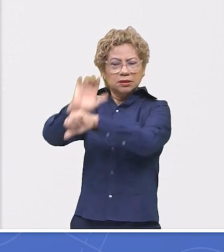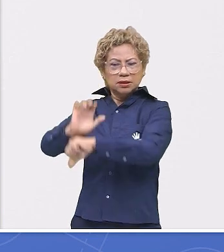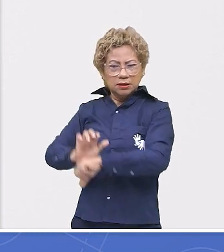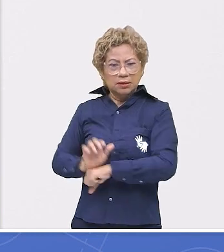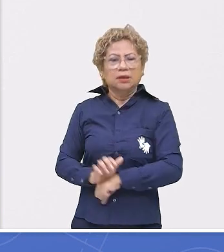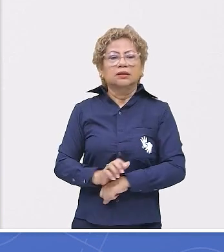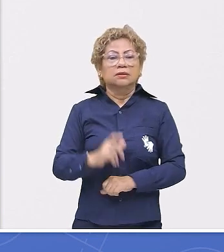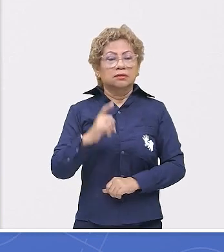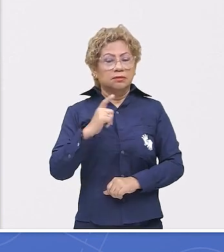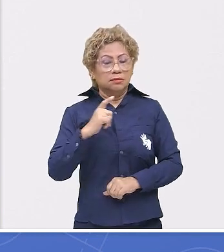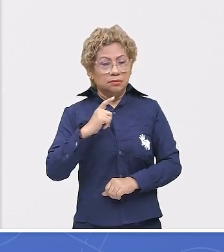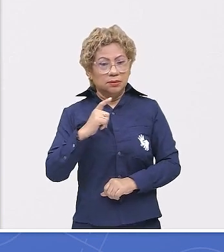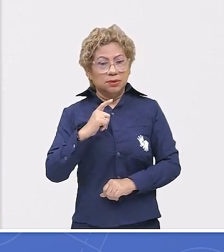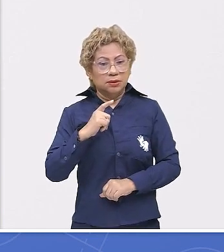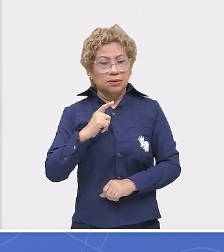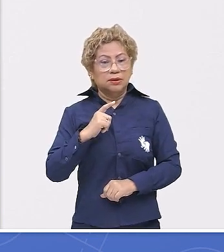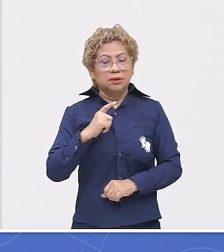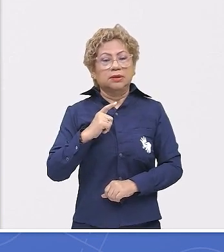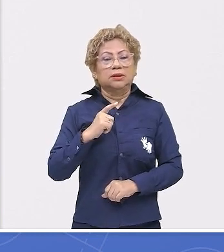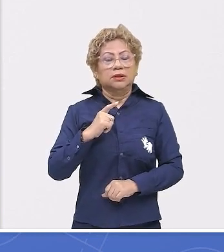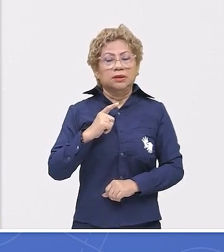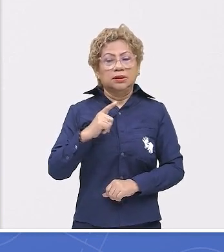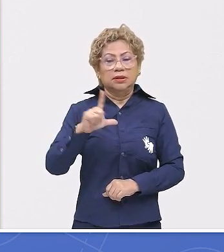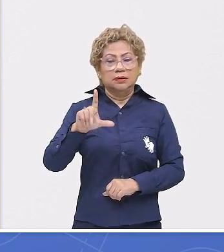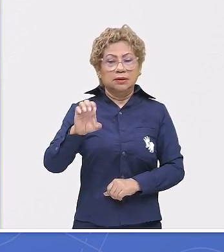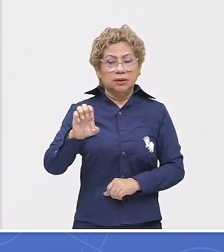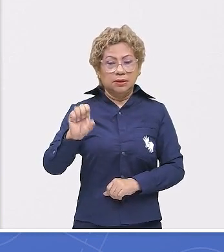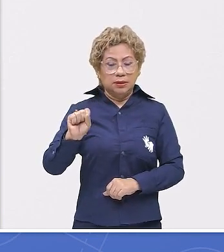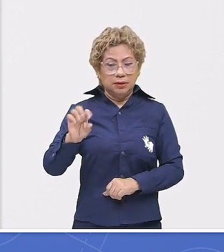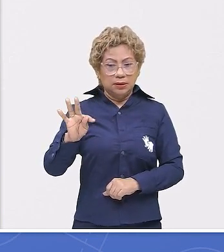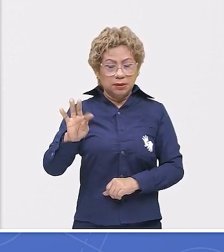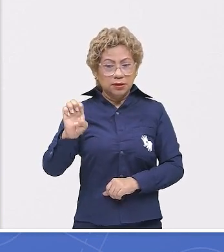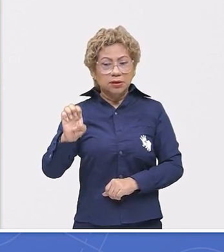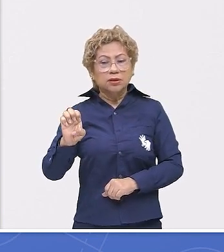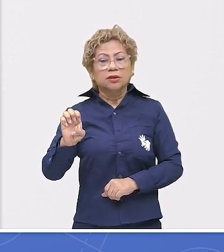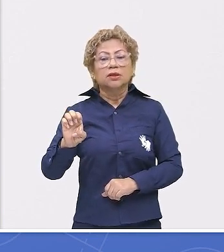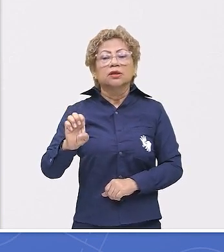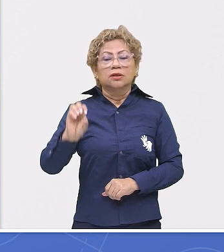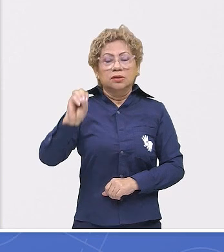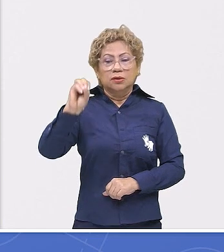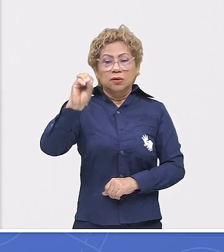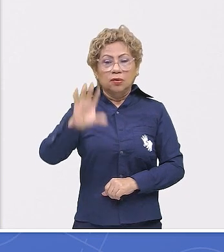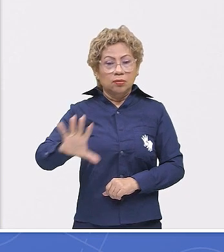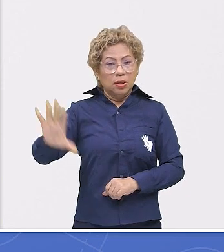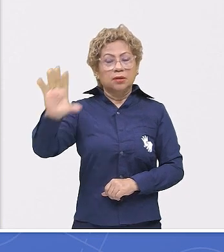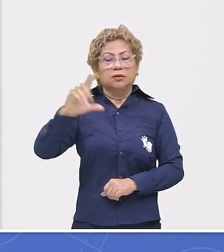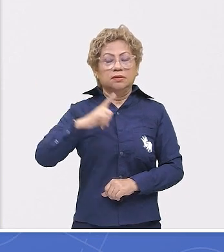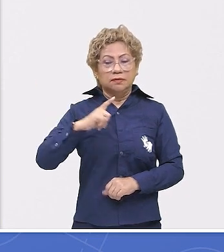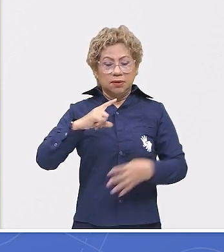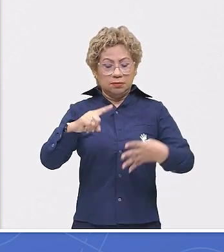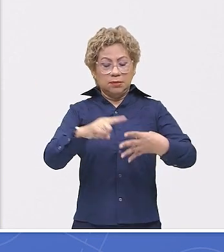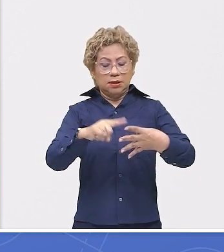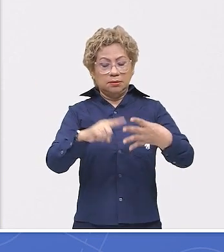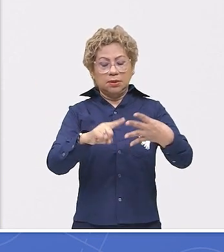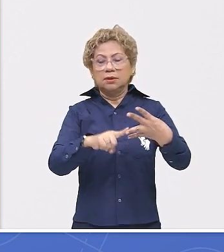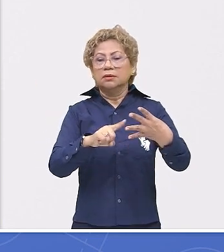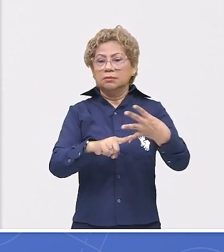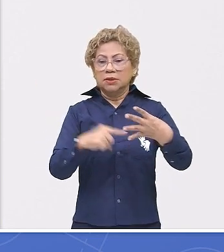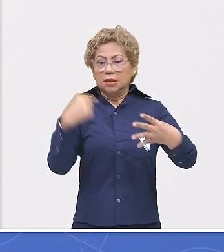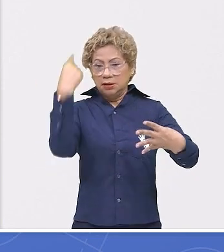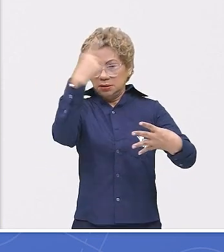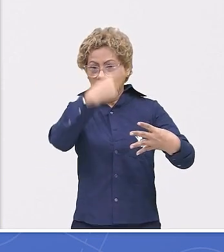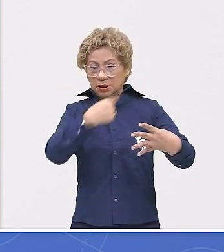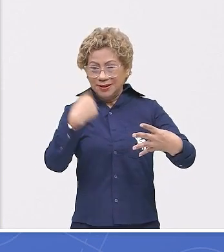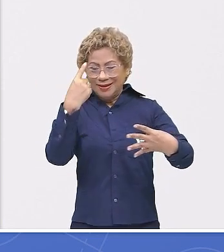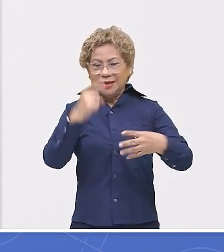leste a oeste, oeste a leste, tá? Então, ele acaba sendo dividido em 4 fusos horários. Teve um período